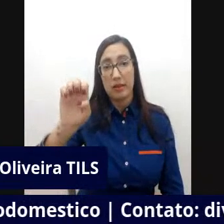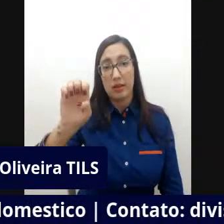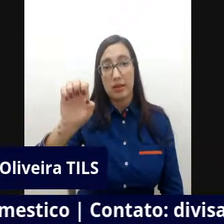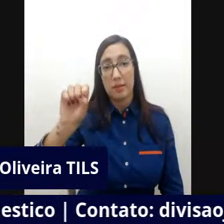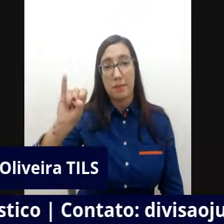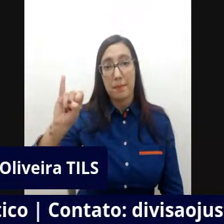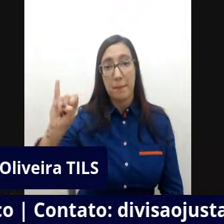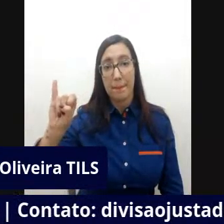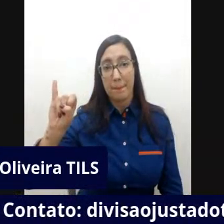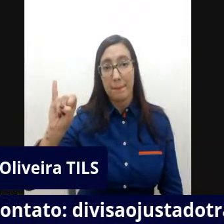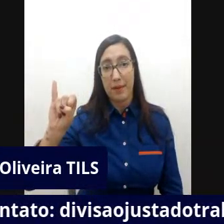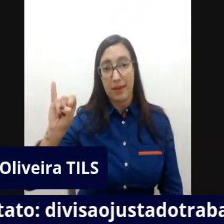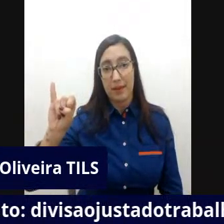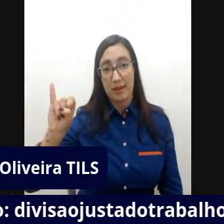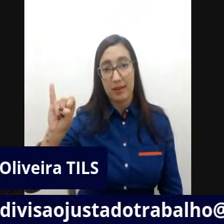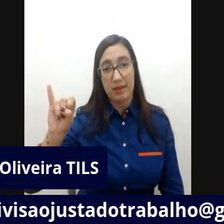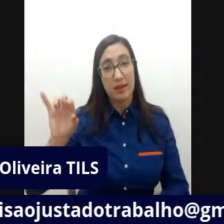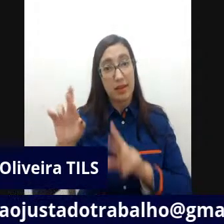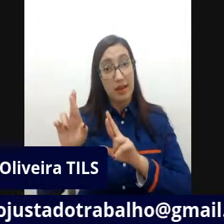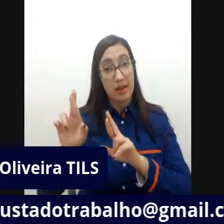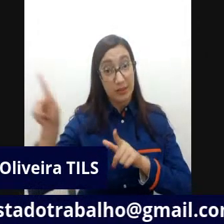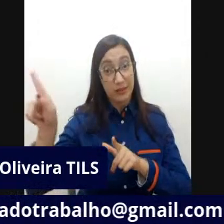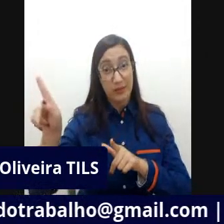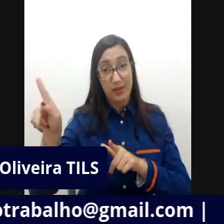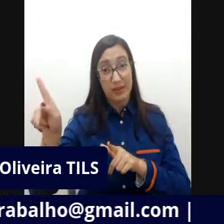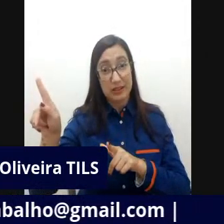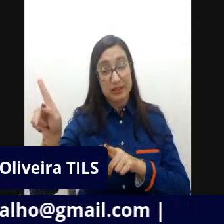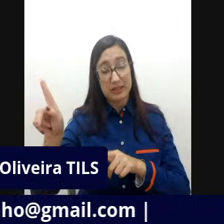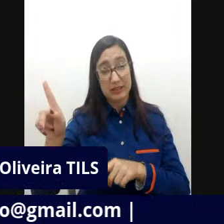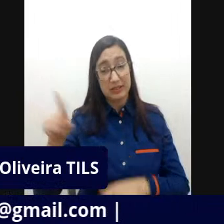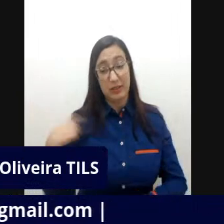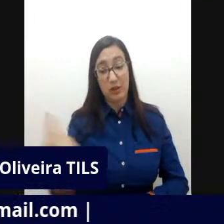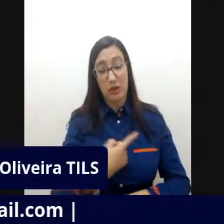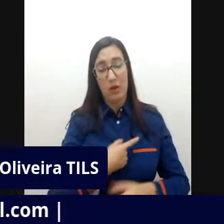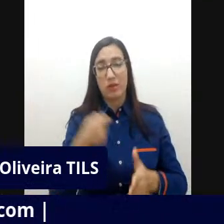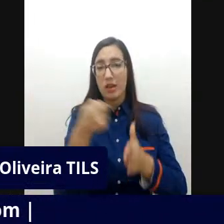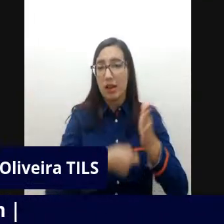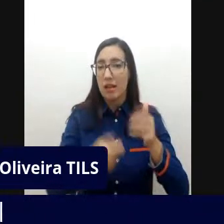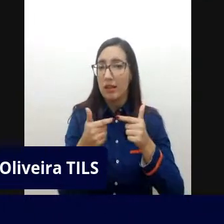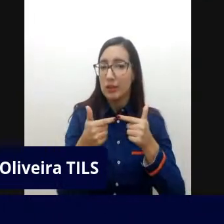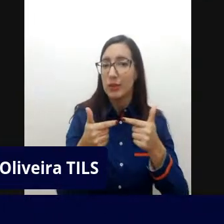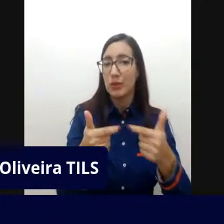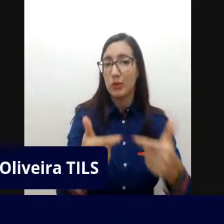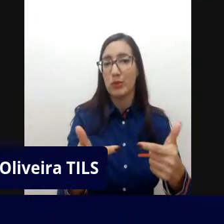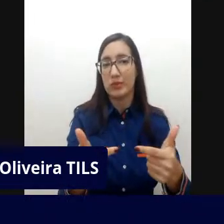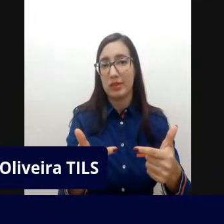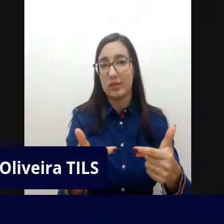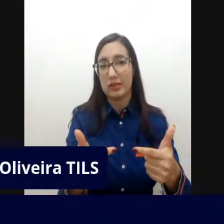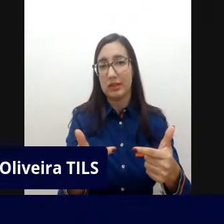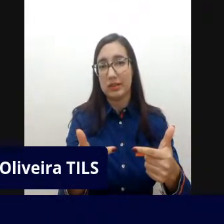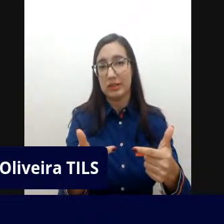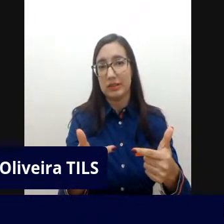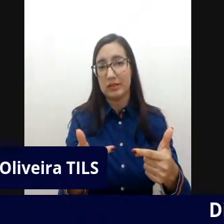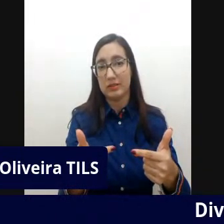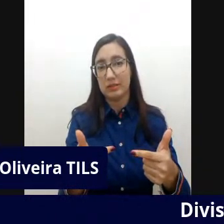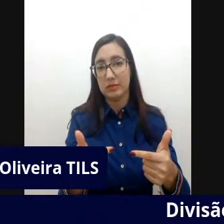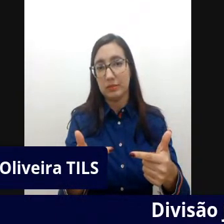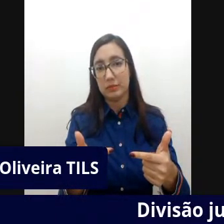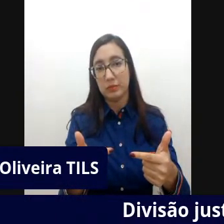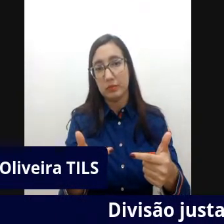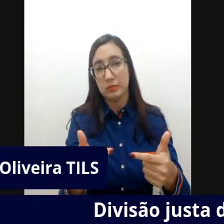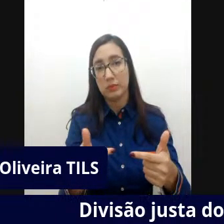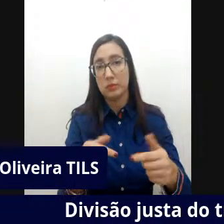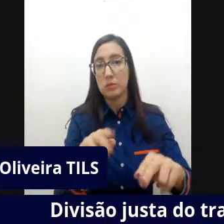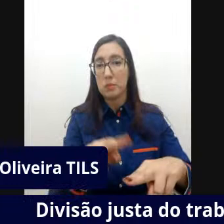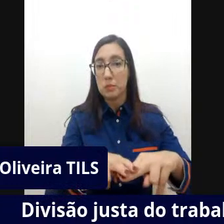aquilo que a gente lutou, porque ela tem aquela ilusão que eu não vou ter patroa. Tá, ela não vai ter patroa,